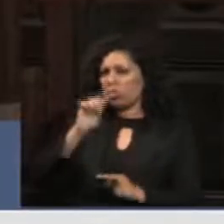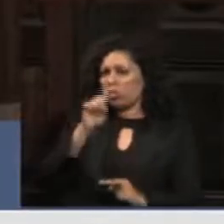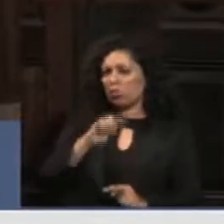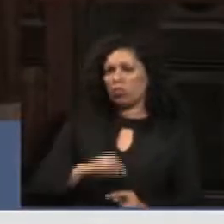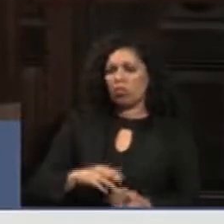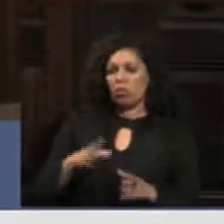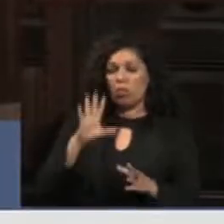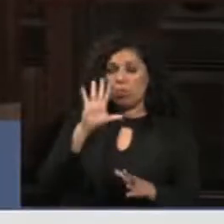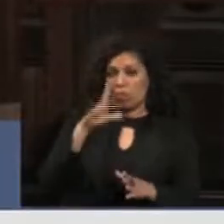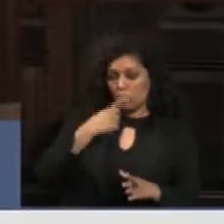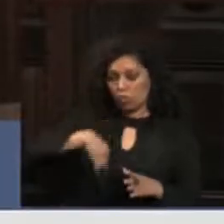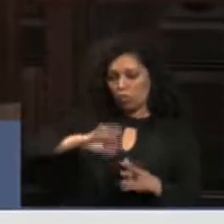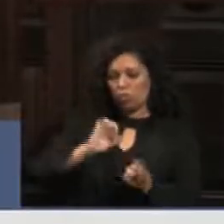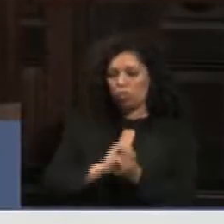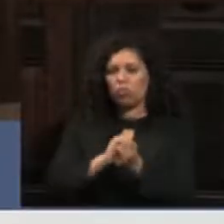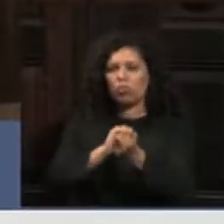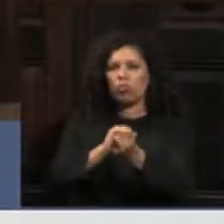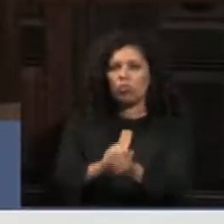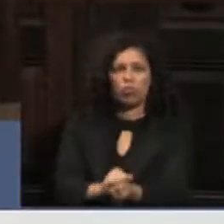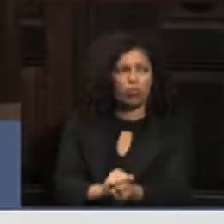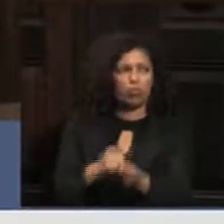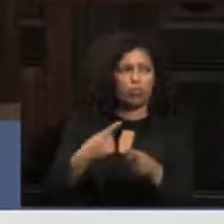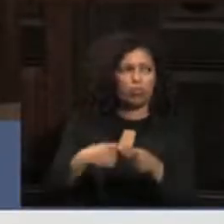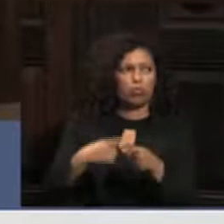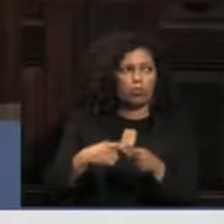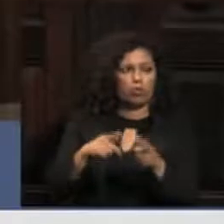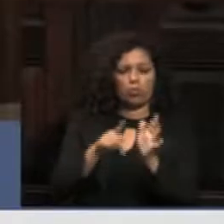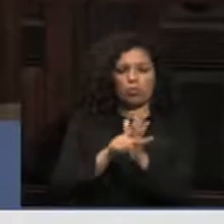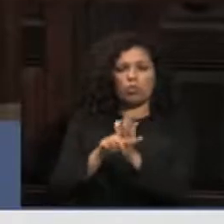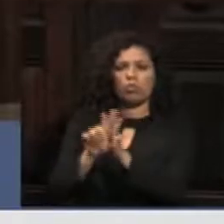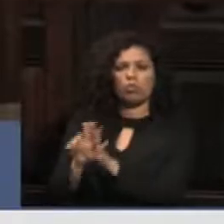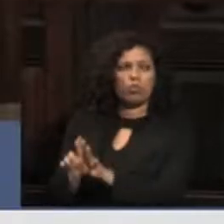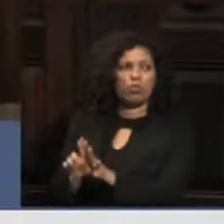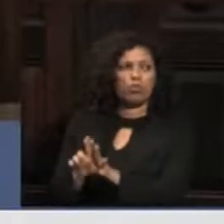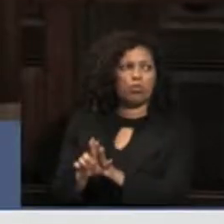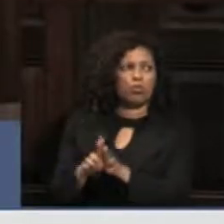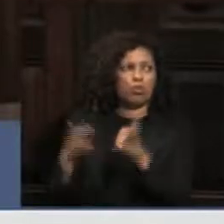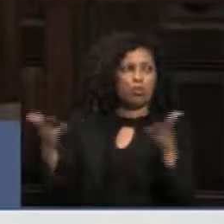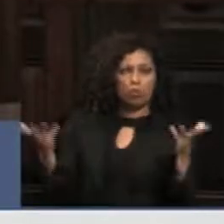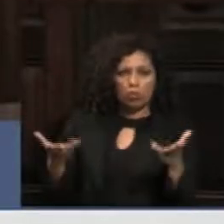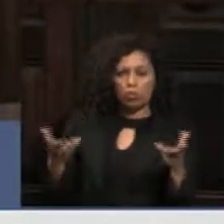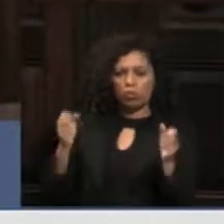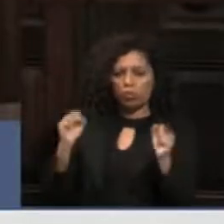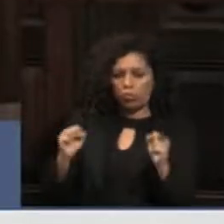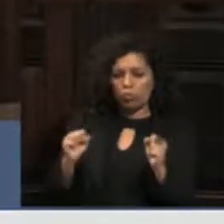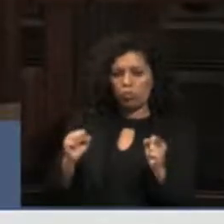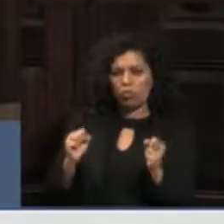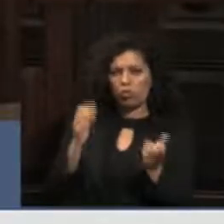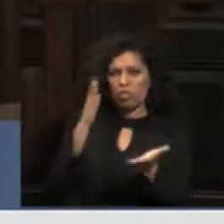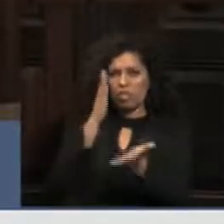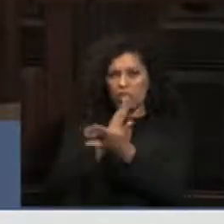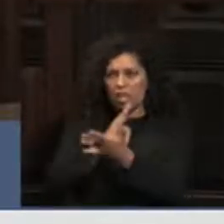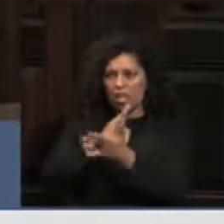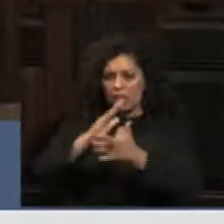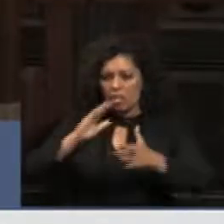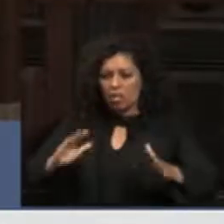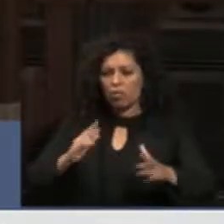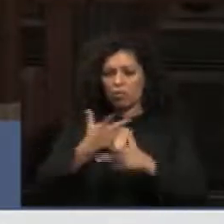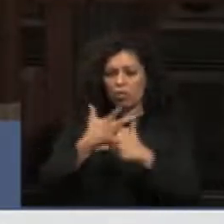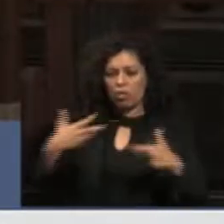o nosso apoio por ser o projeto hoje que pode derrotar o avanço da